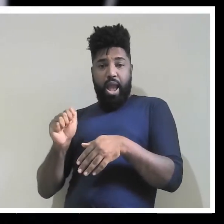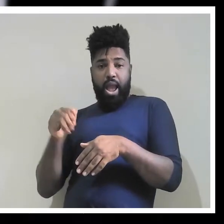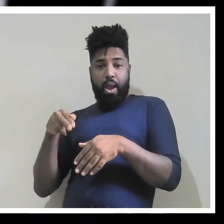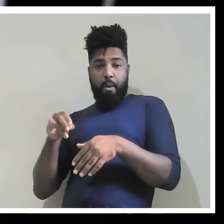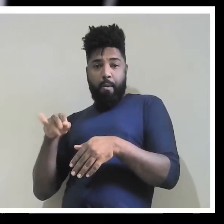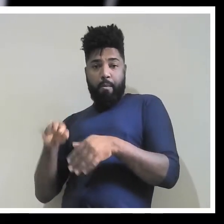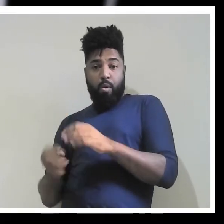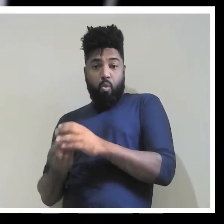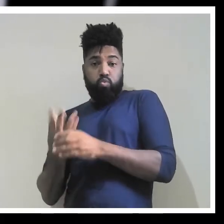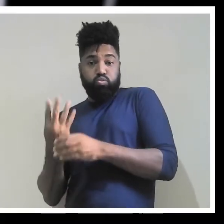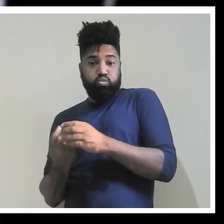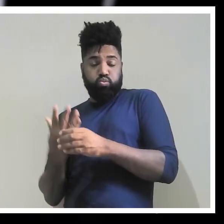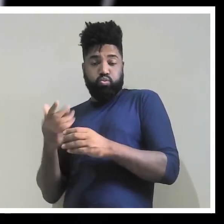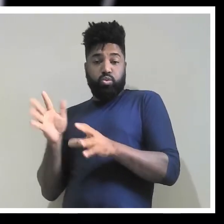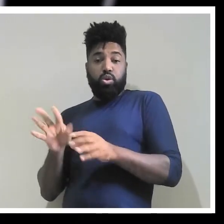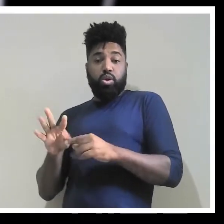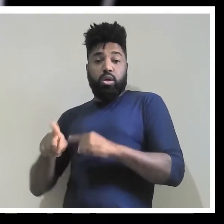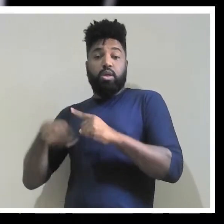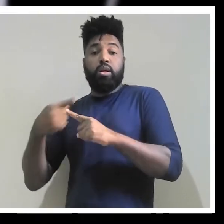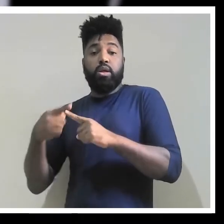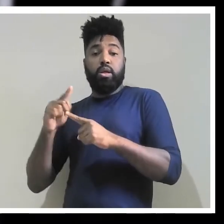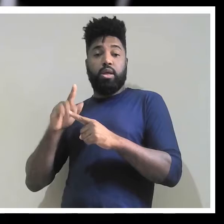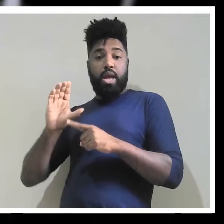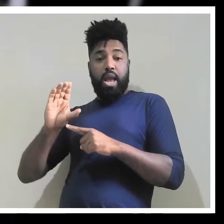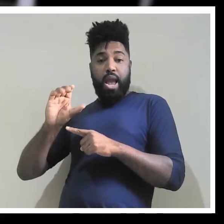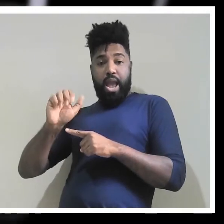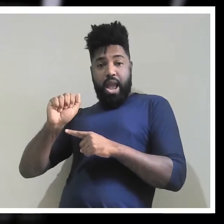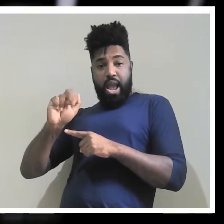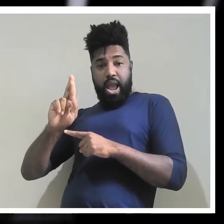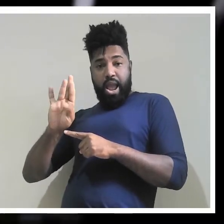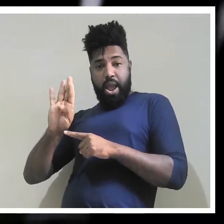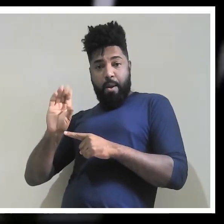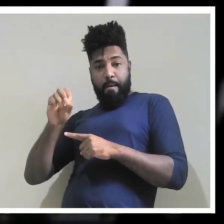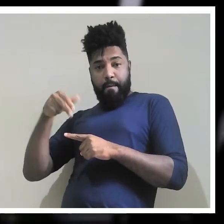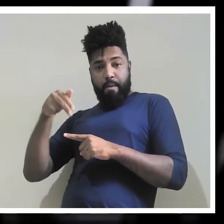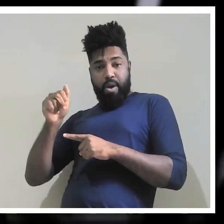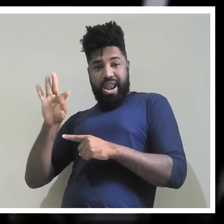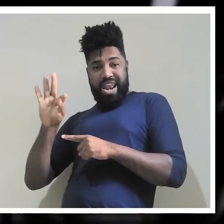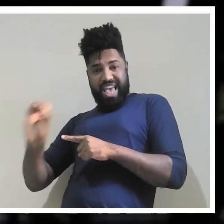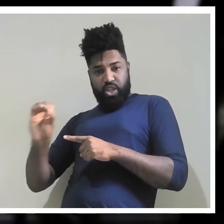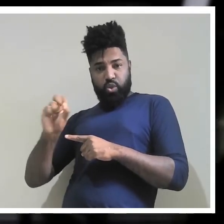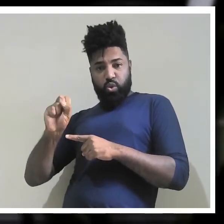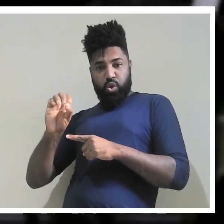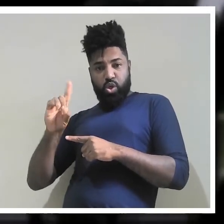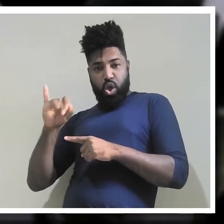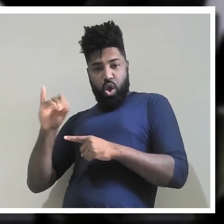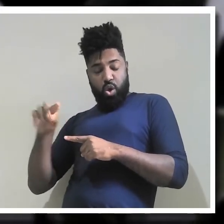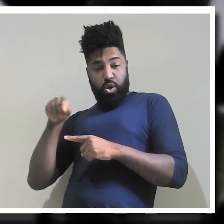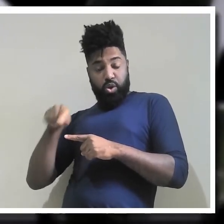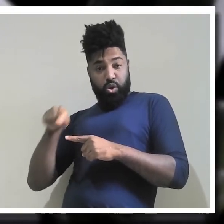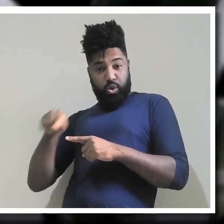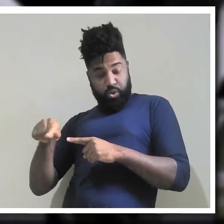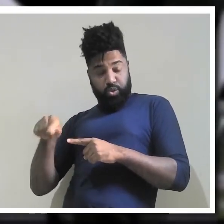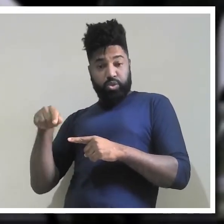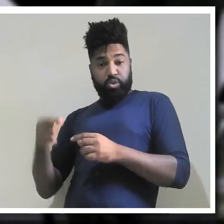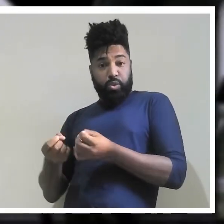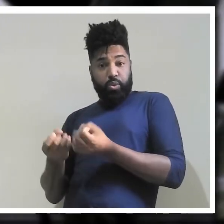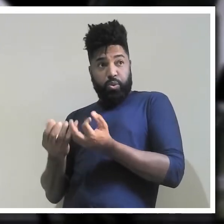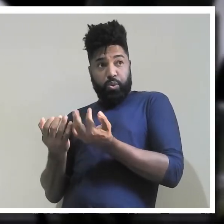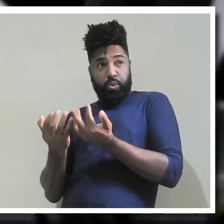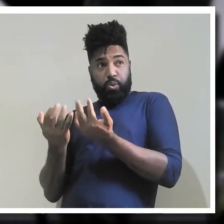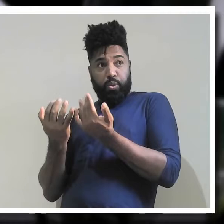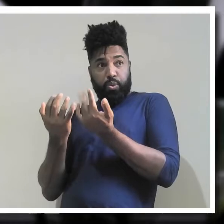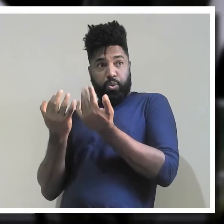é o carbonato de sódio, que vai ficando no balão e conforme a água vai evaporando, ele começa a precipitar e resulta